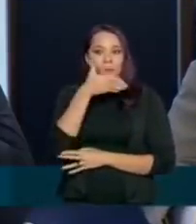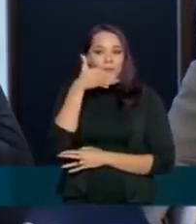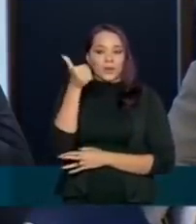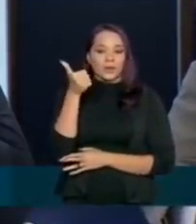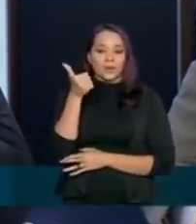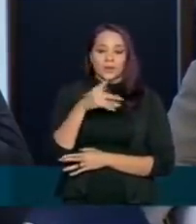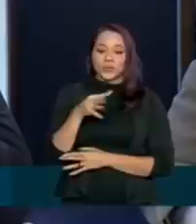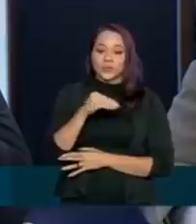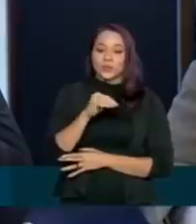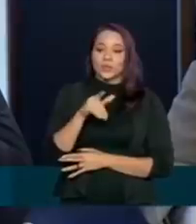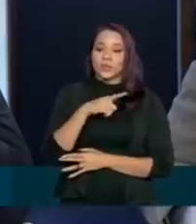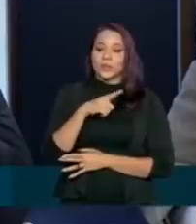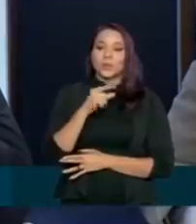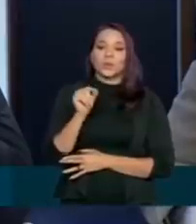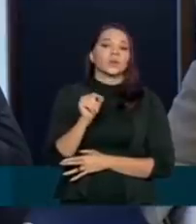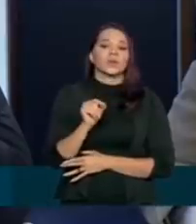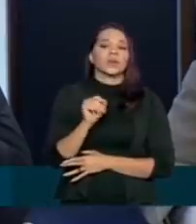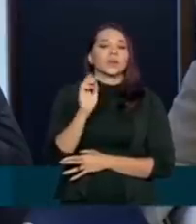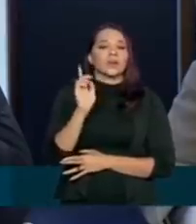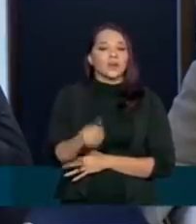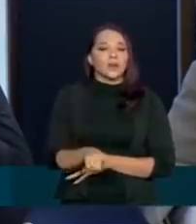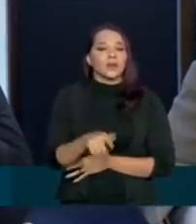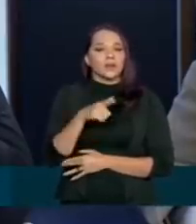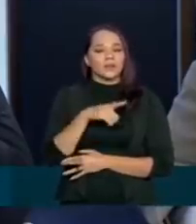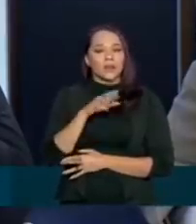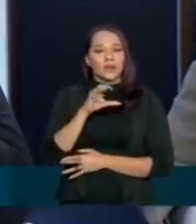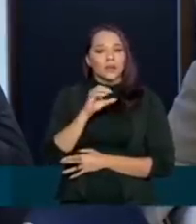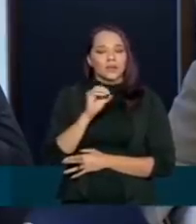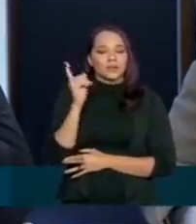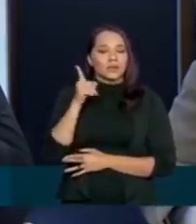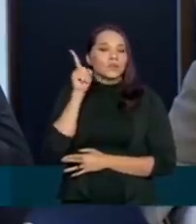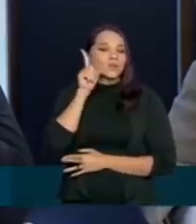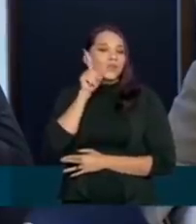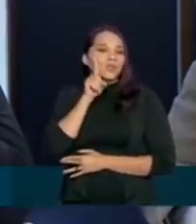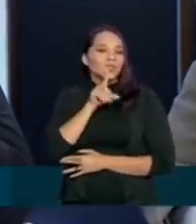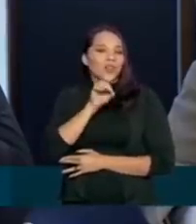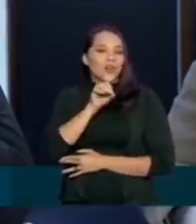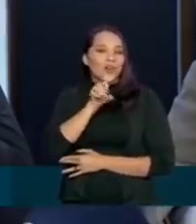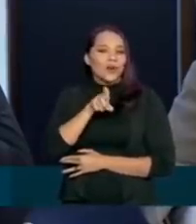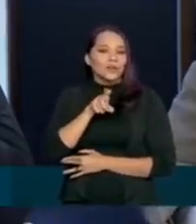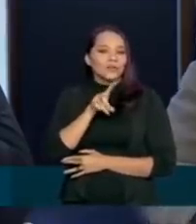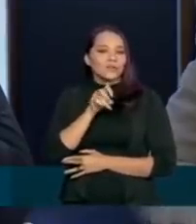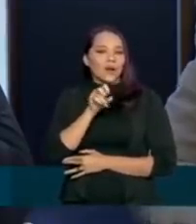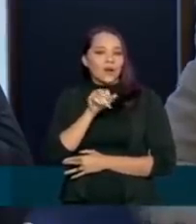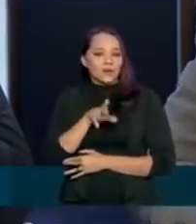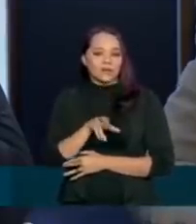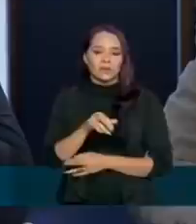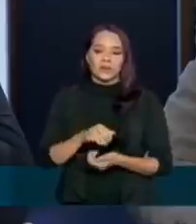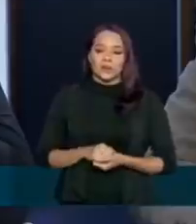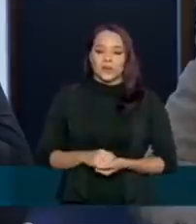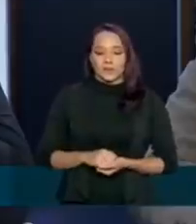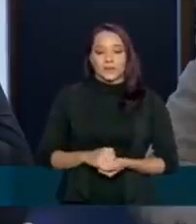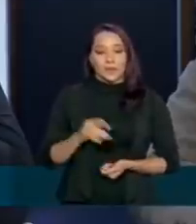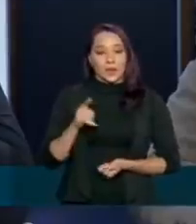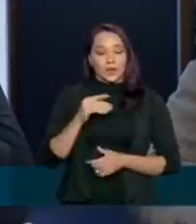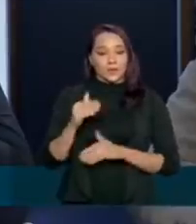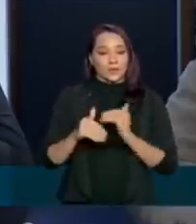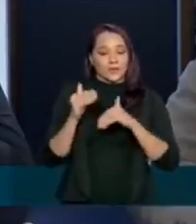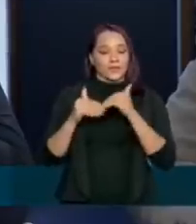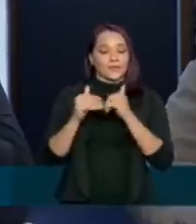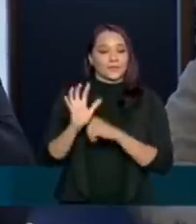que nós estamos apostando as fichas, é a de Oxford, que é um desenvolvimento que está